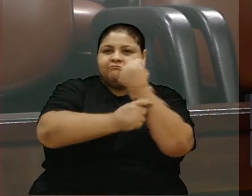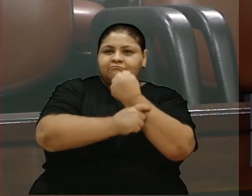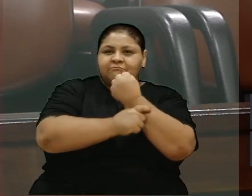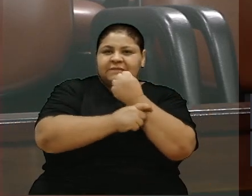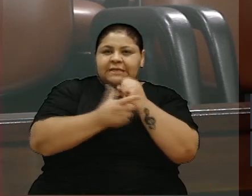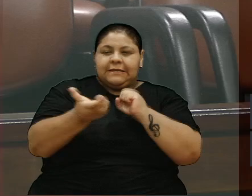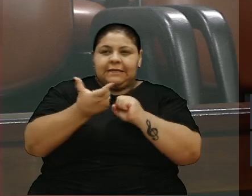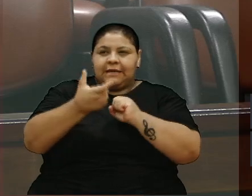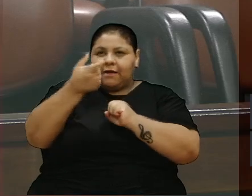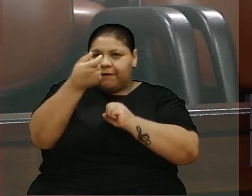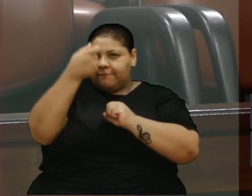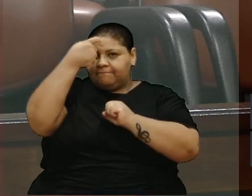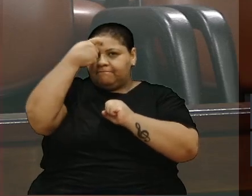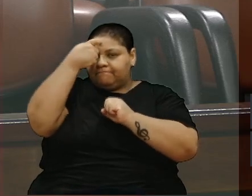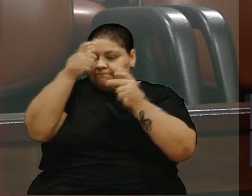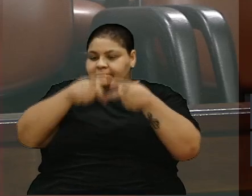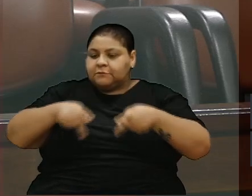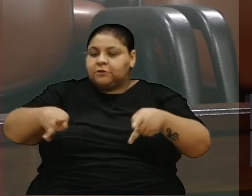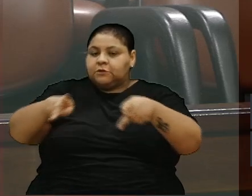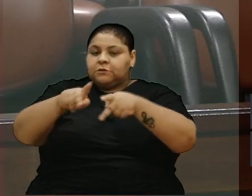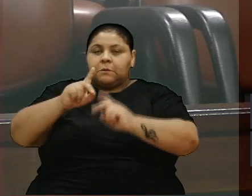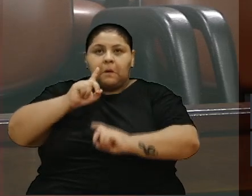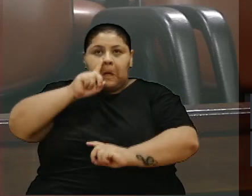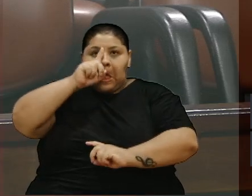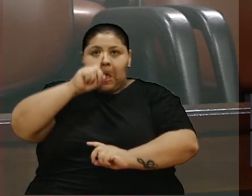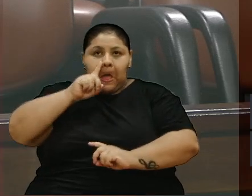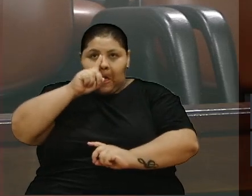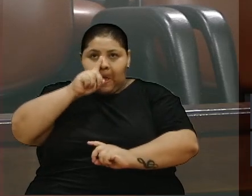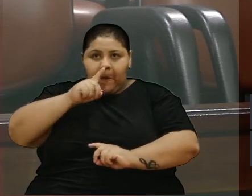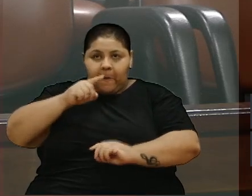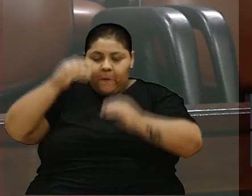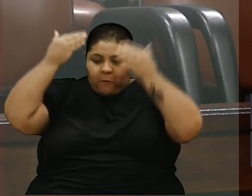conscientizar a população sobre os riscos de banhos em